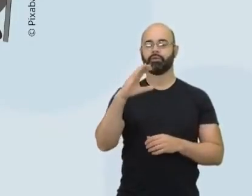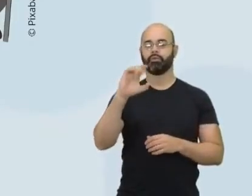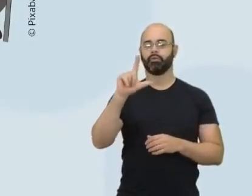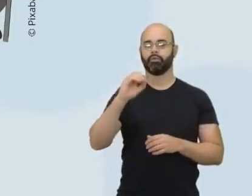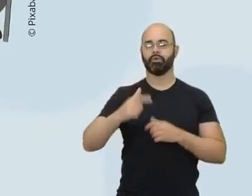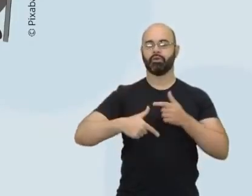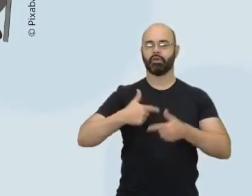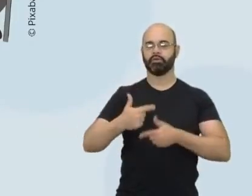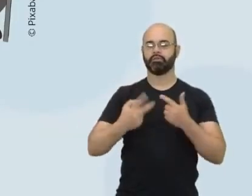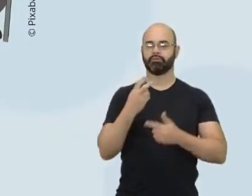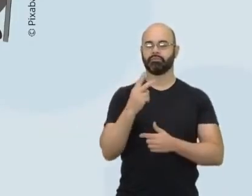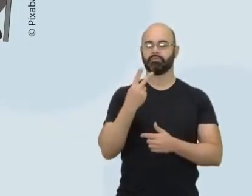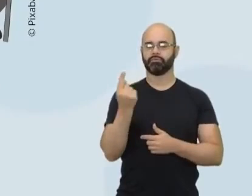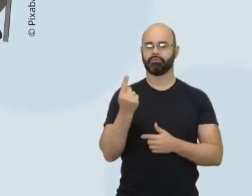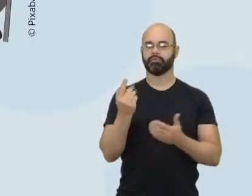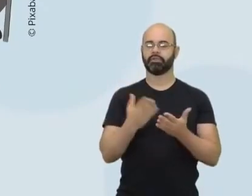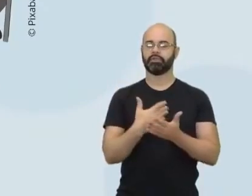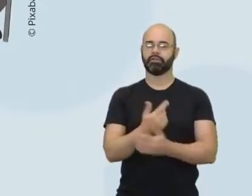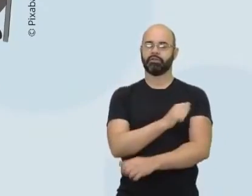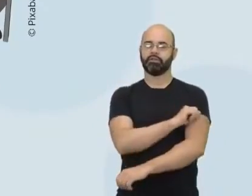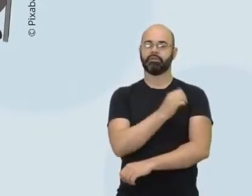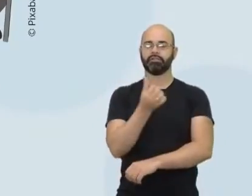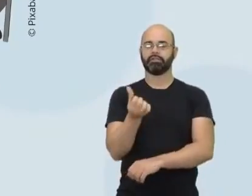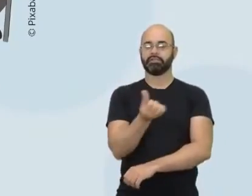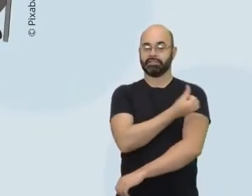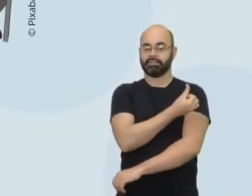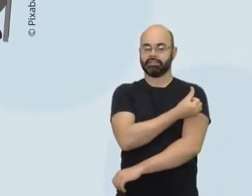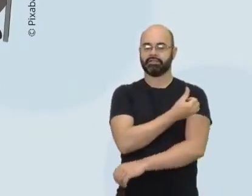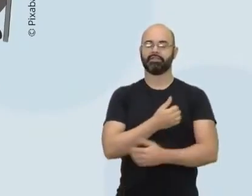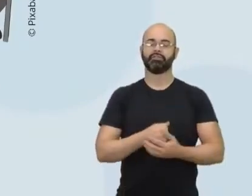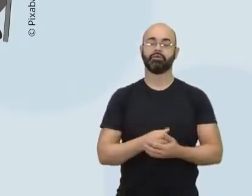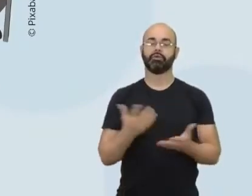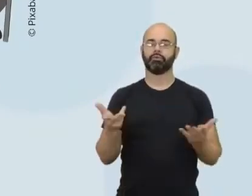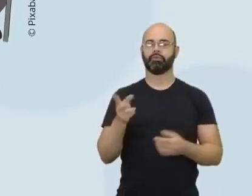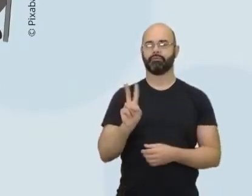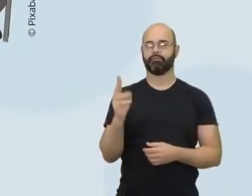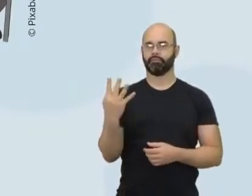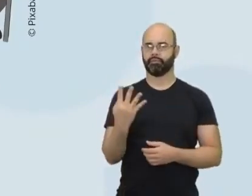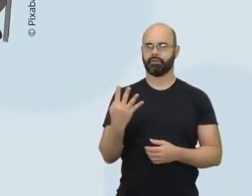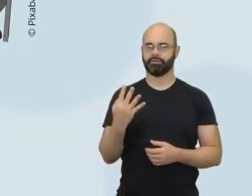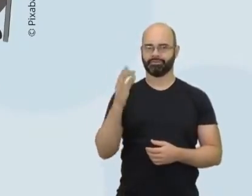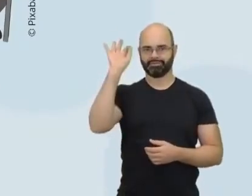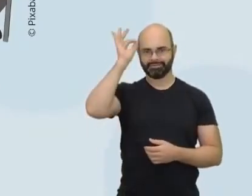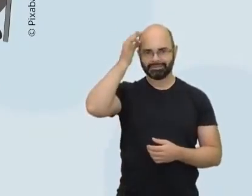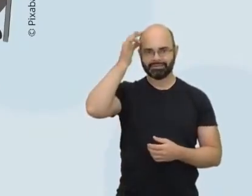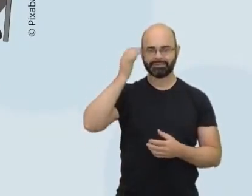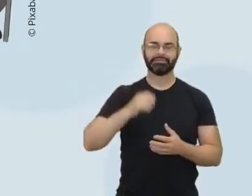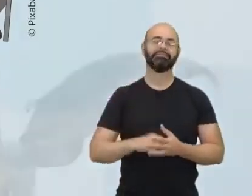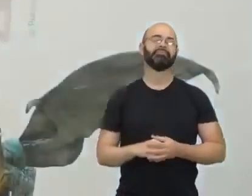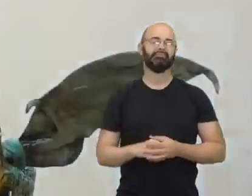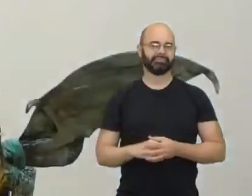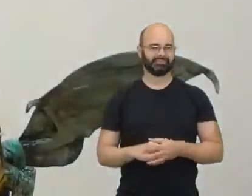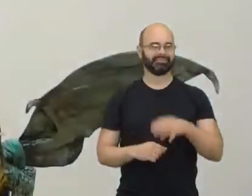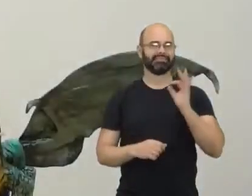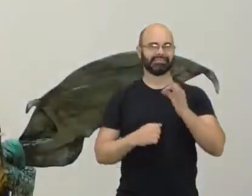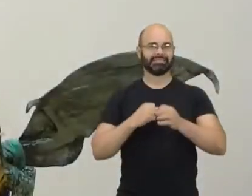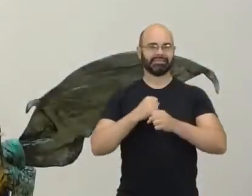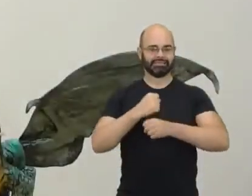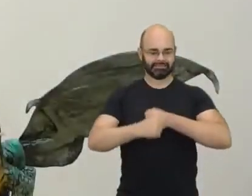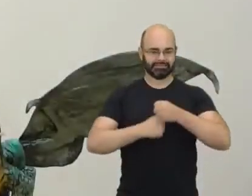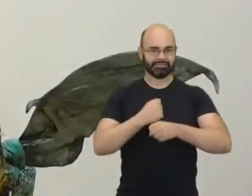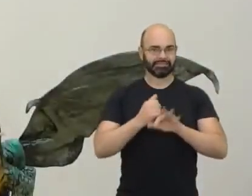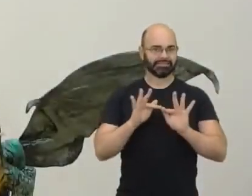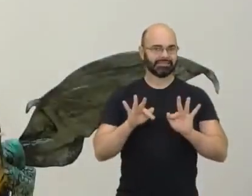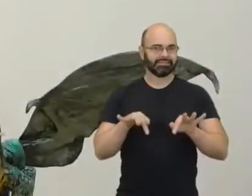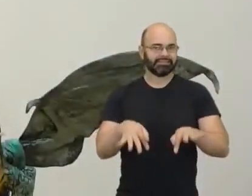2021, caderno do aluno do sexto ano. Nós já estamos aqui no volume 4. Volume 4. Tá acabando o ano, hein, gente? Estamos